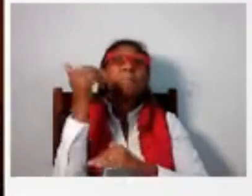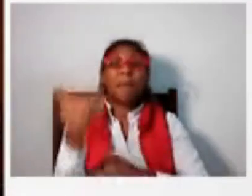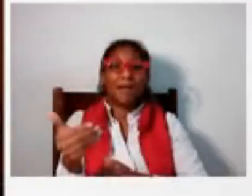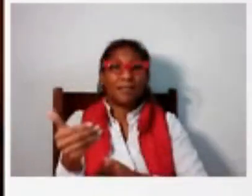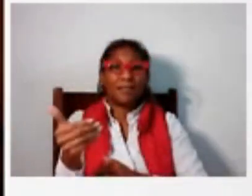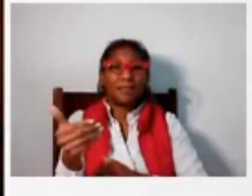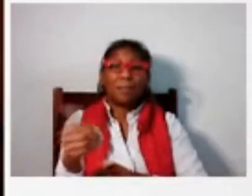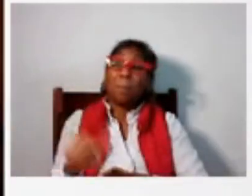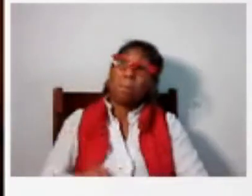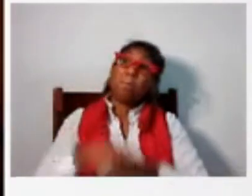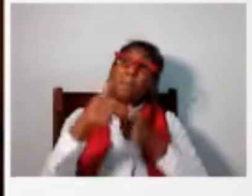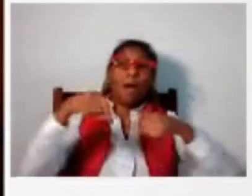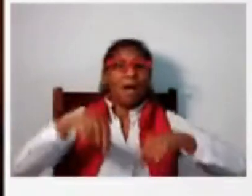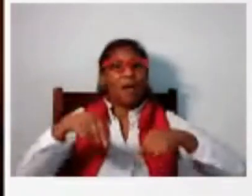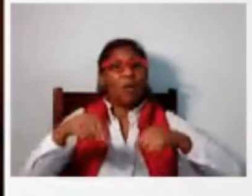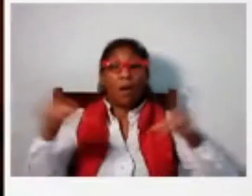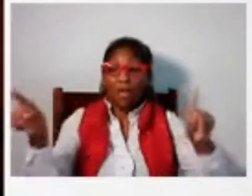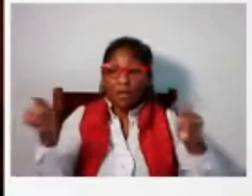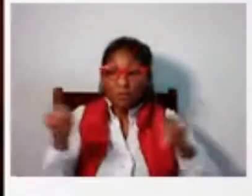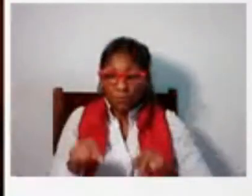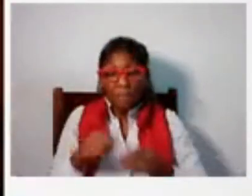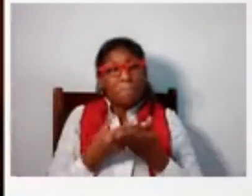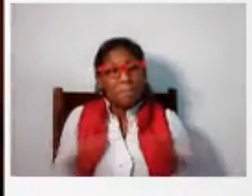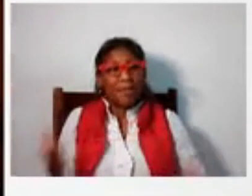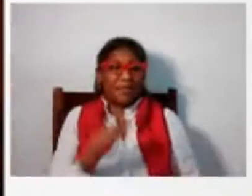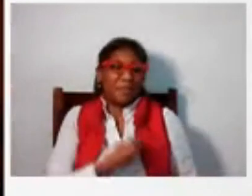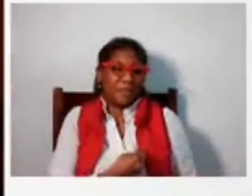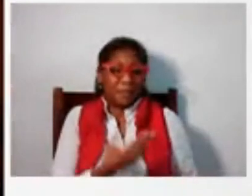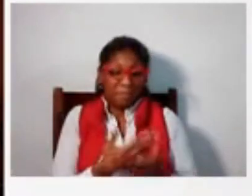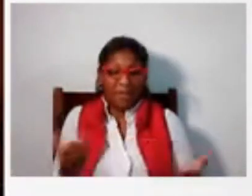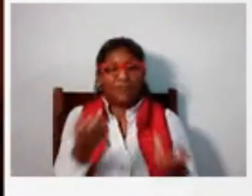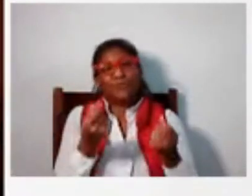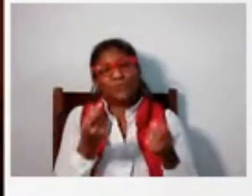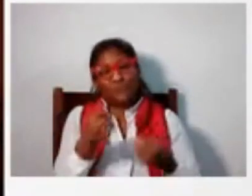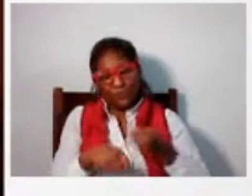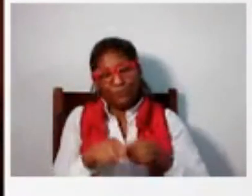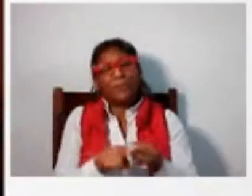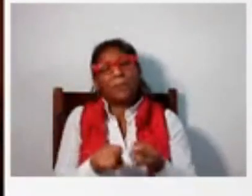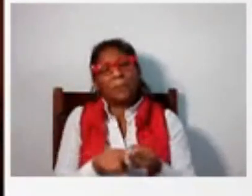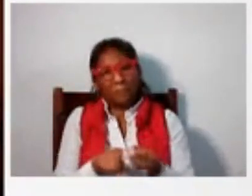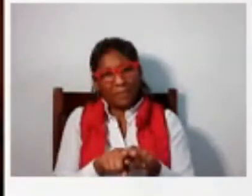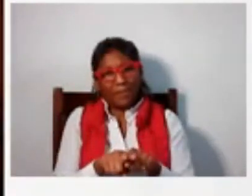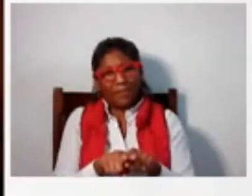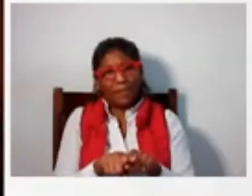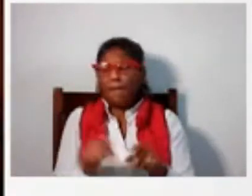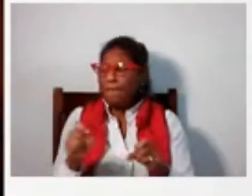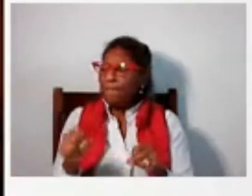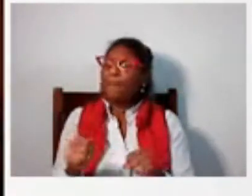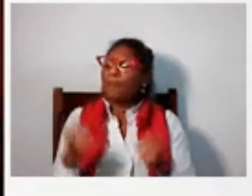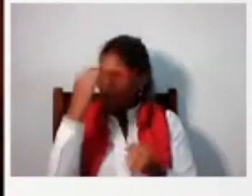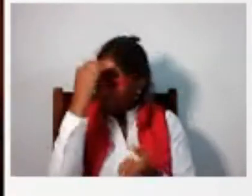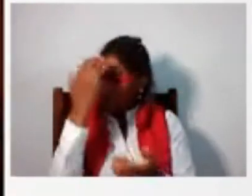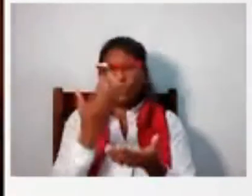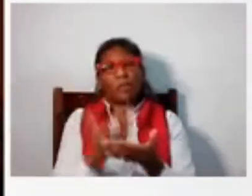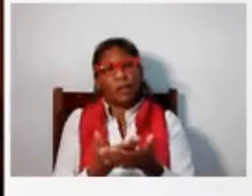agindo agora, a gente reduz as perdas de vidas e reduz também as perdas econômicas, essa é a nossa firme convicção. Pedimos